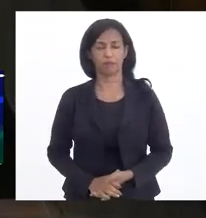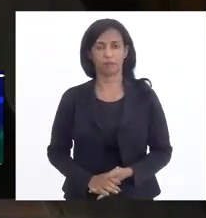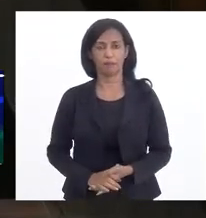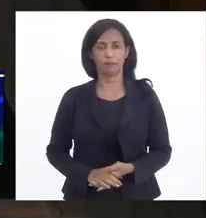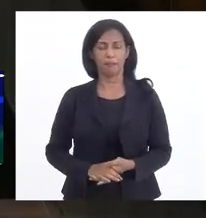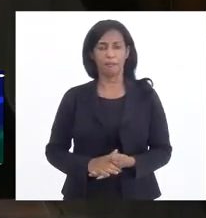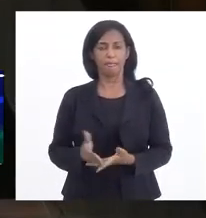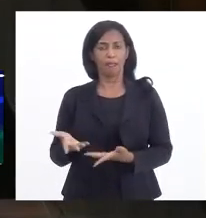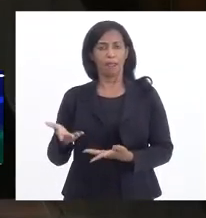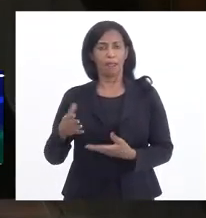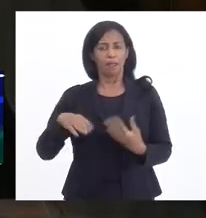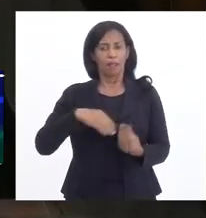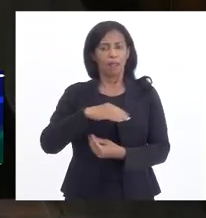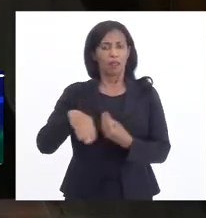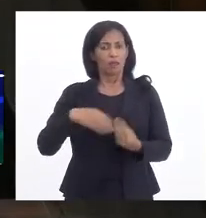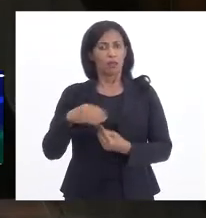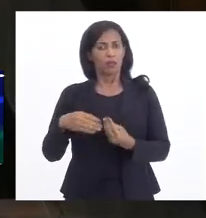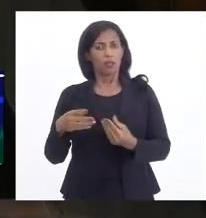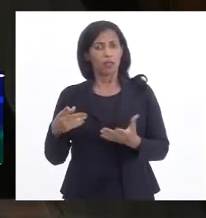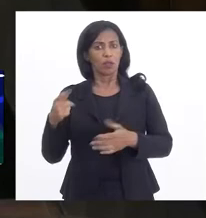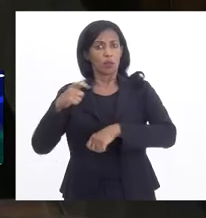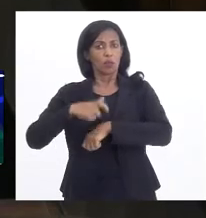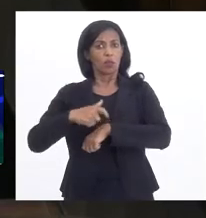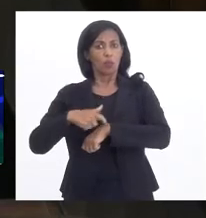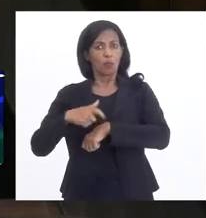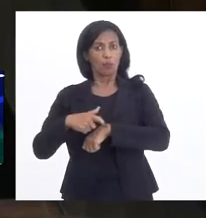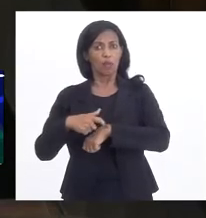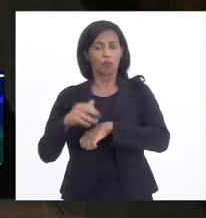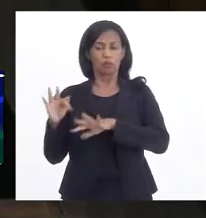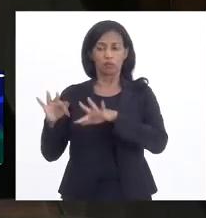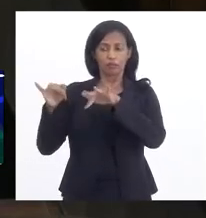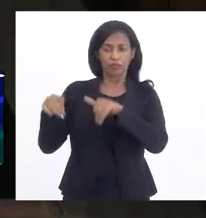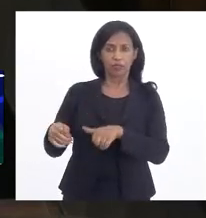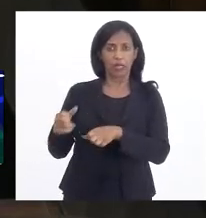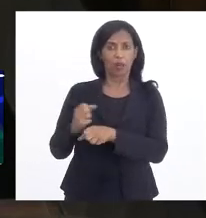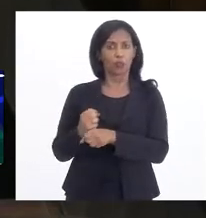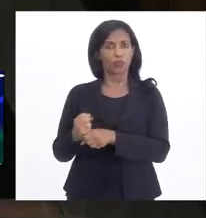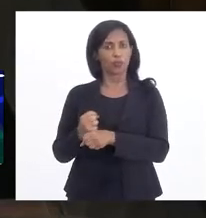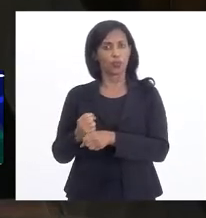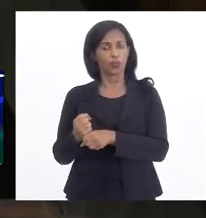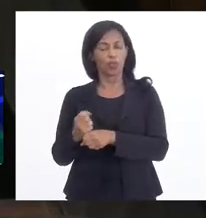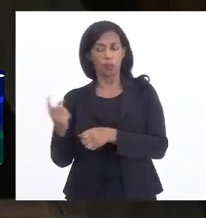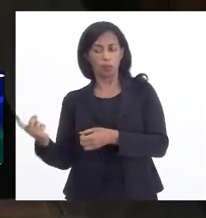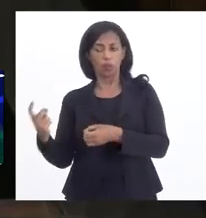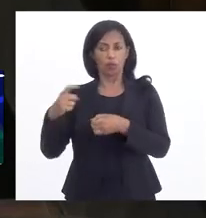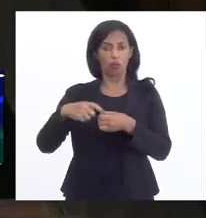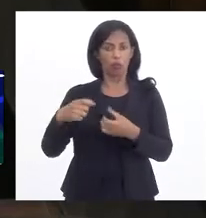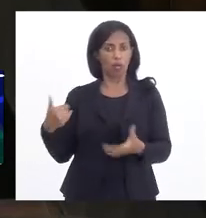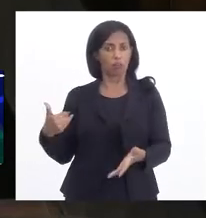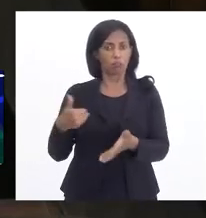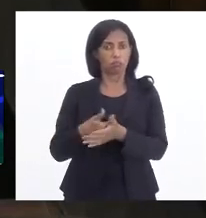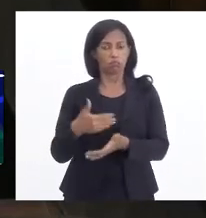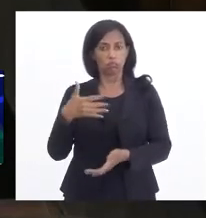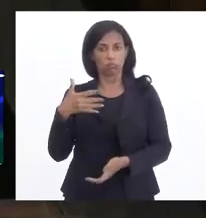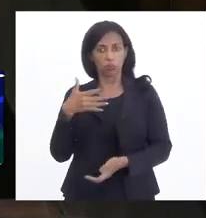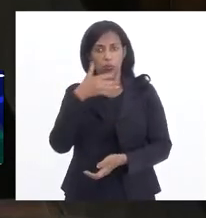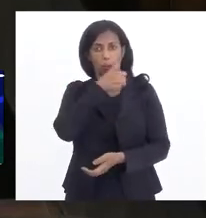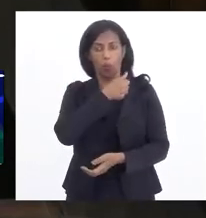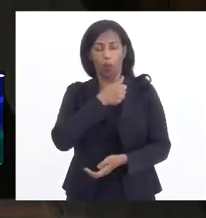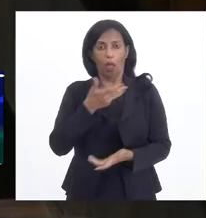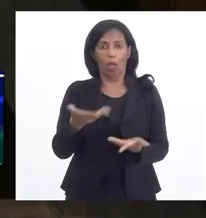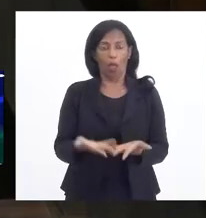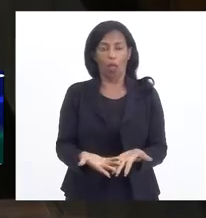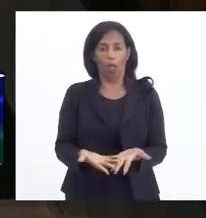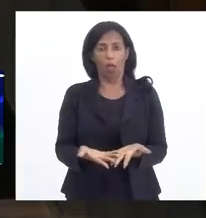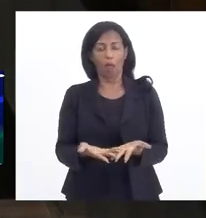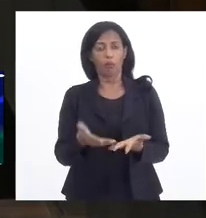Envolvidas nas atividades de final de ano letivo, conturbadíssimo final de ano letivo, porque voltaram de última hora, todos foram obrigados a voltar,